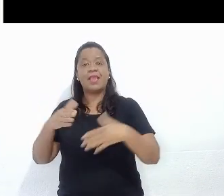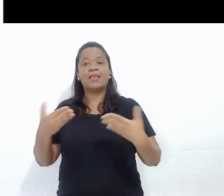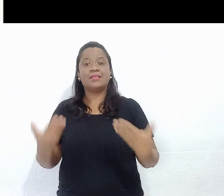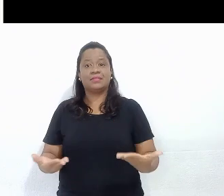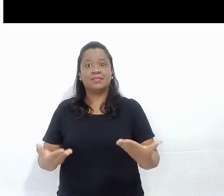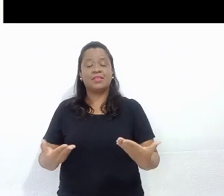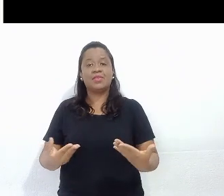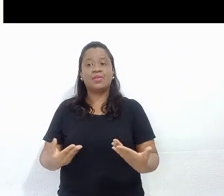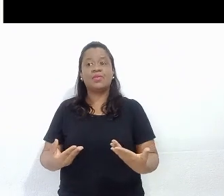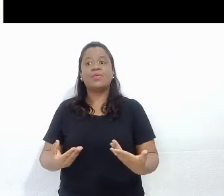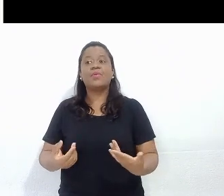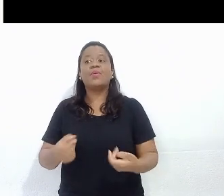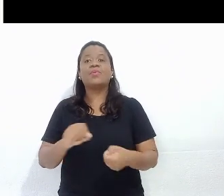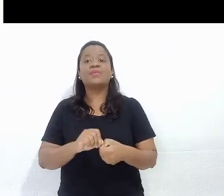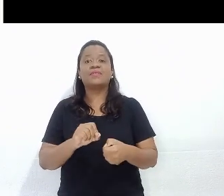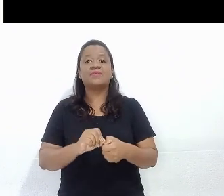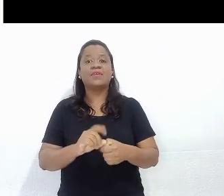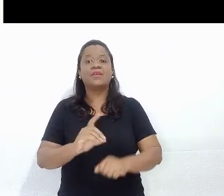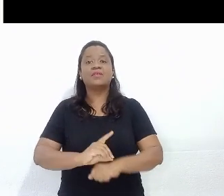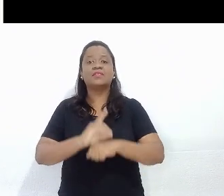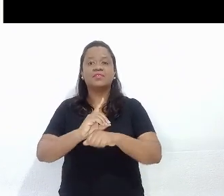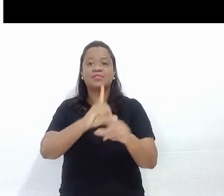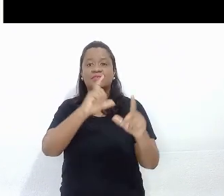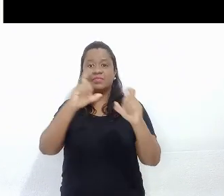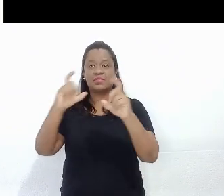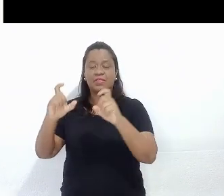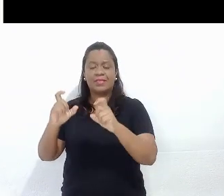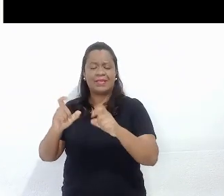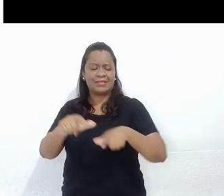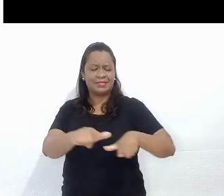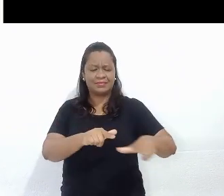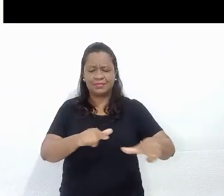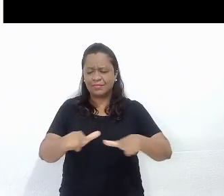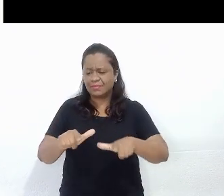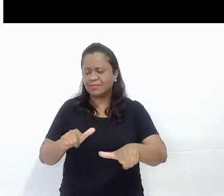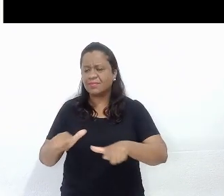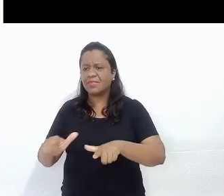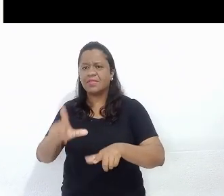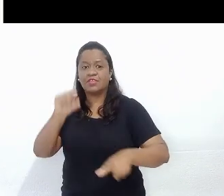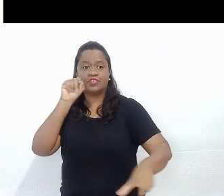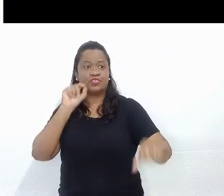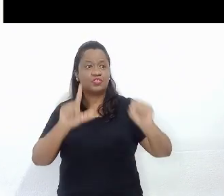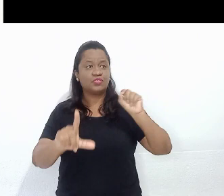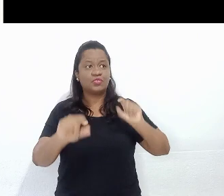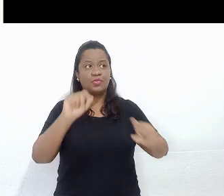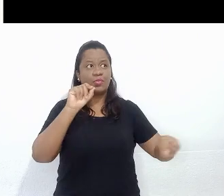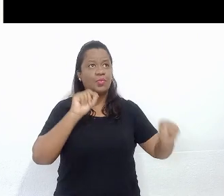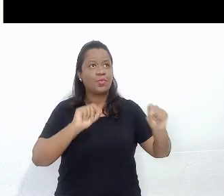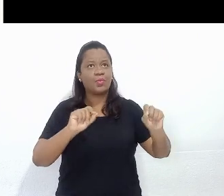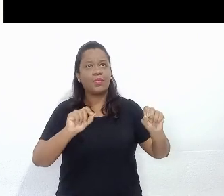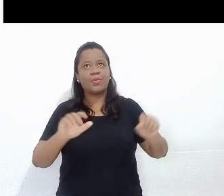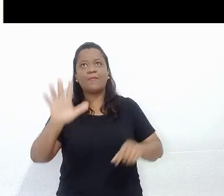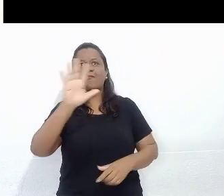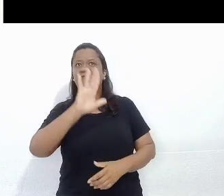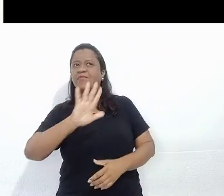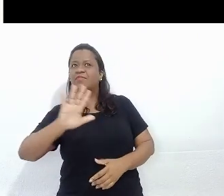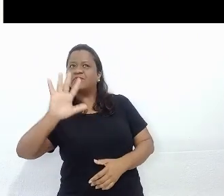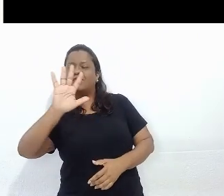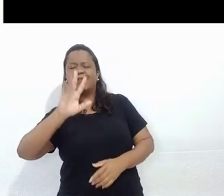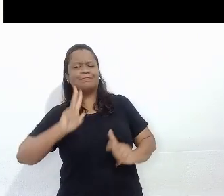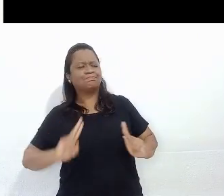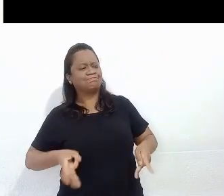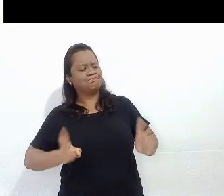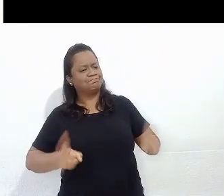de fotografia? Basicamente, a gente trabalha o tempo inteiro com escolhas visuais. O tempo inteiro são escolhas